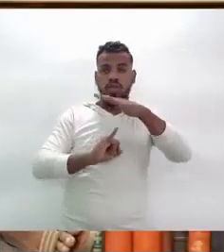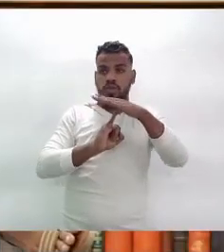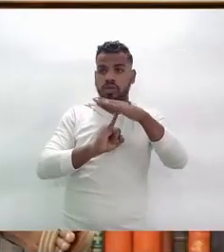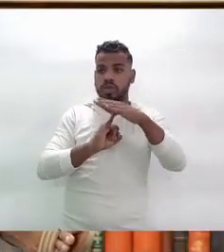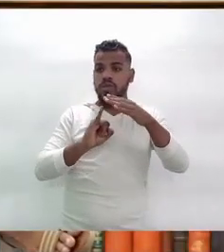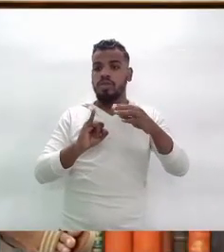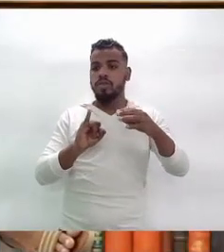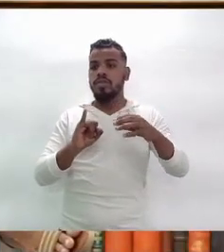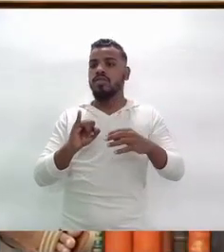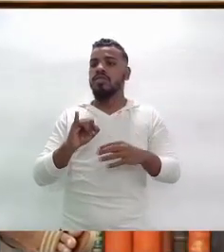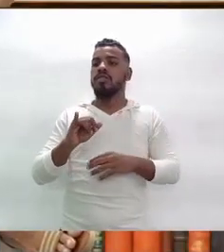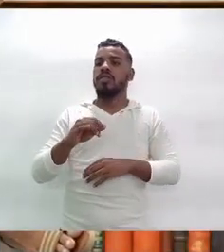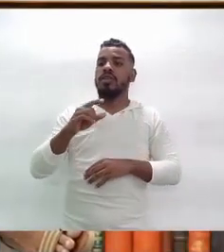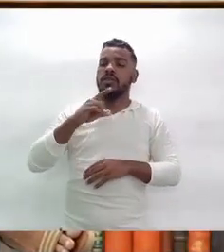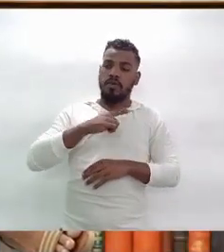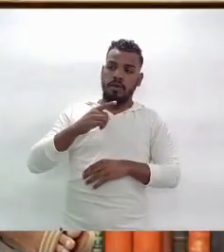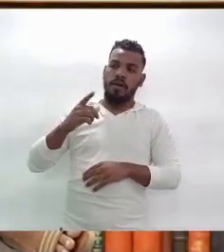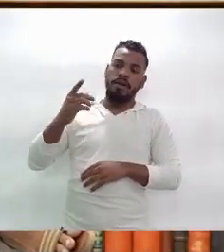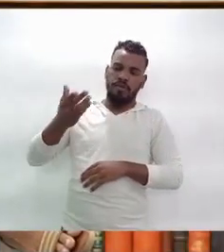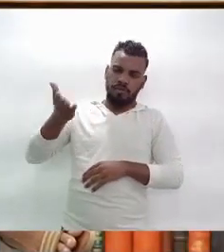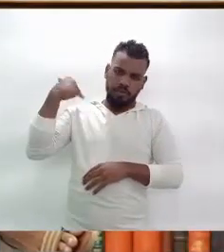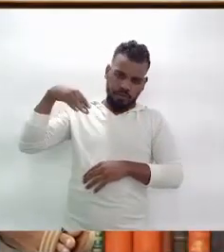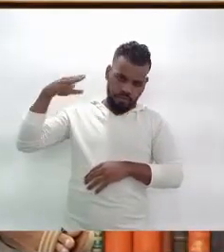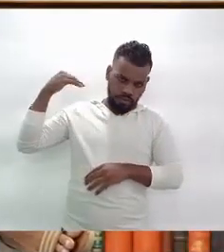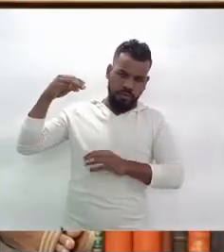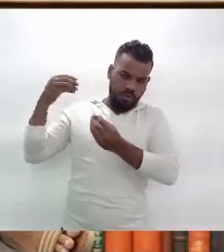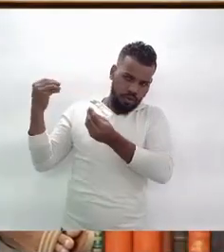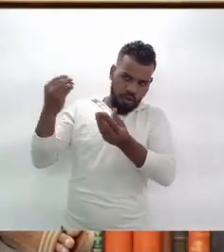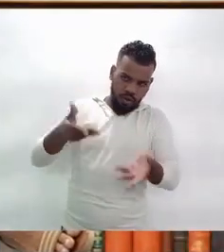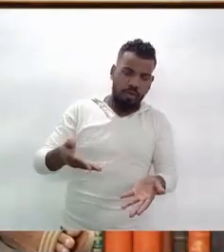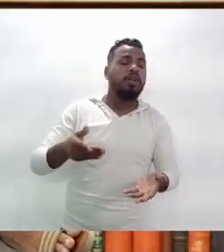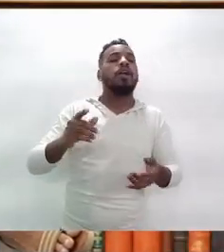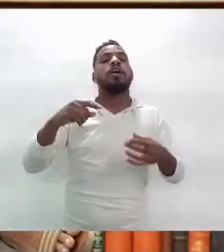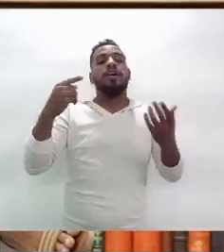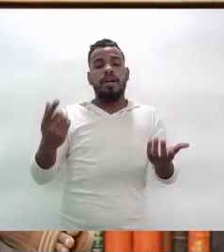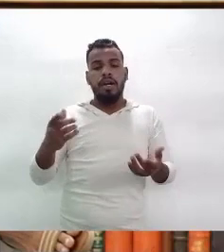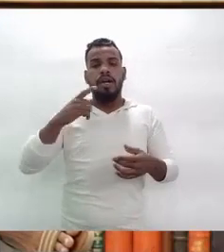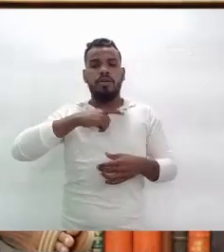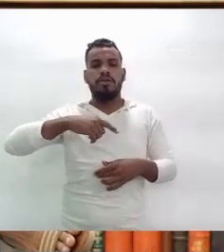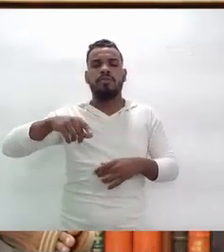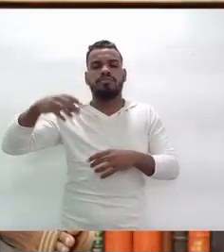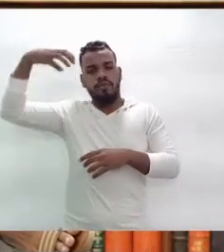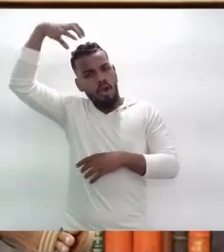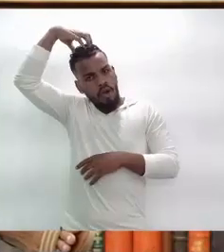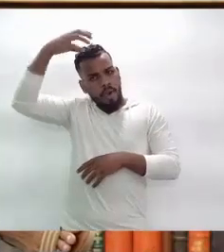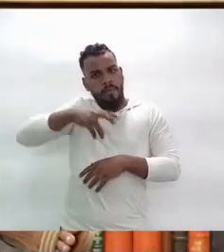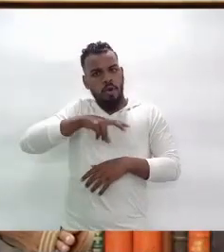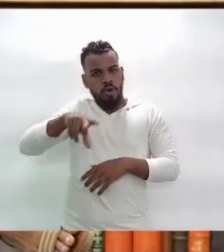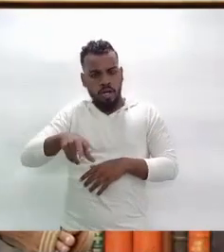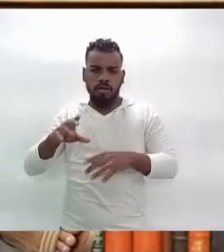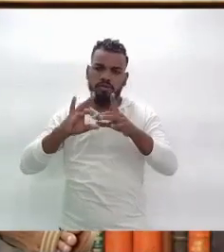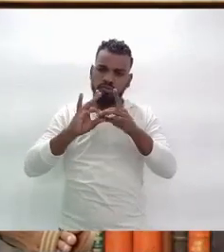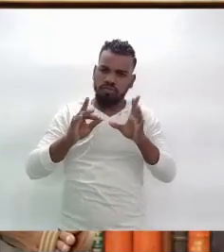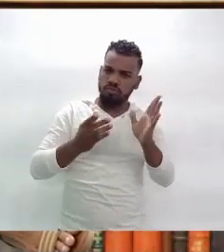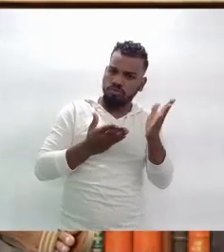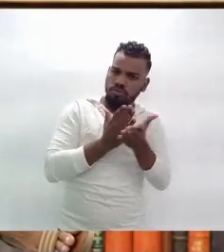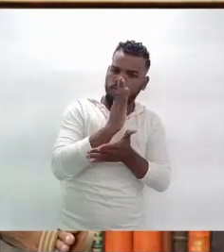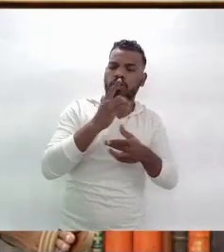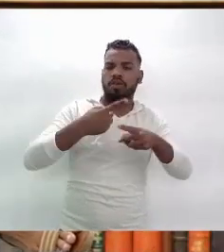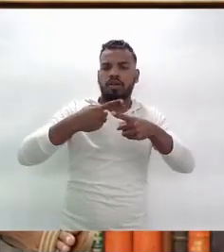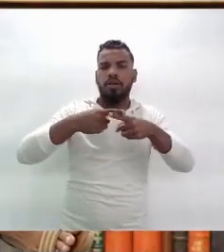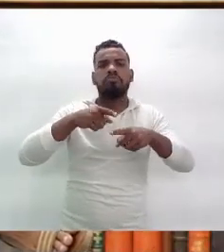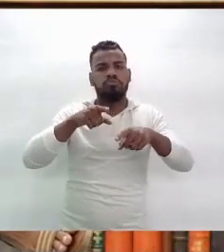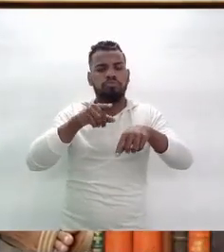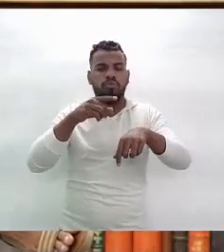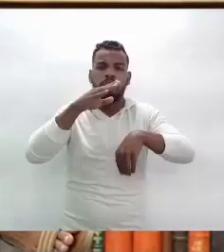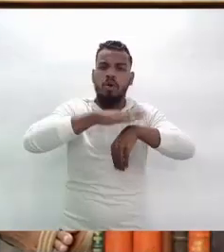mestra, que foi a realeza quando eles trouxeram, e a coroa portuguesa autorizava que existissem esses momentos,